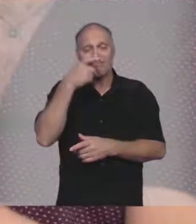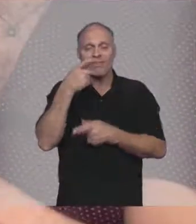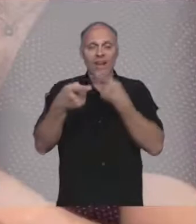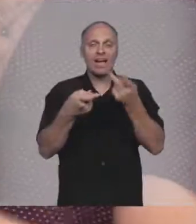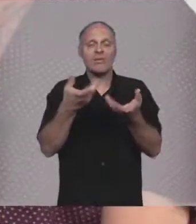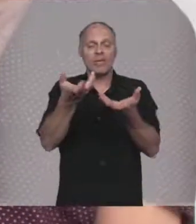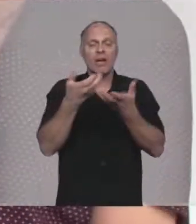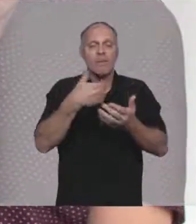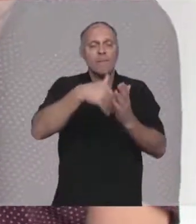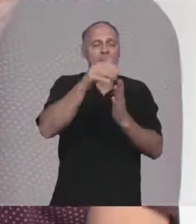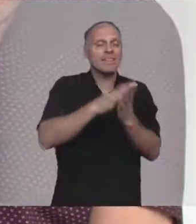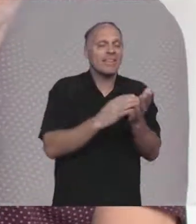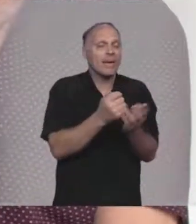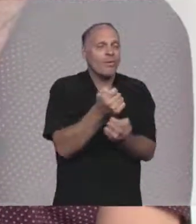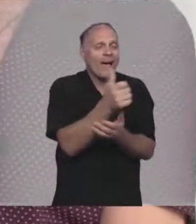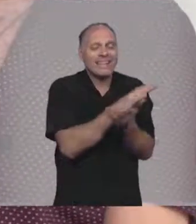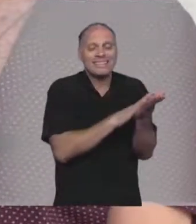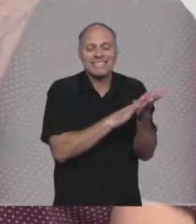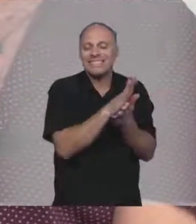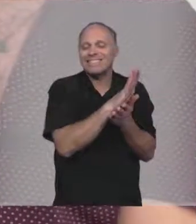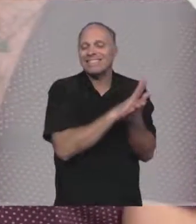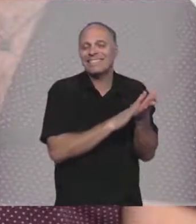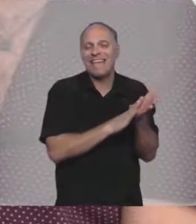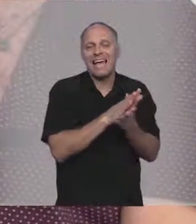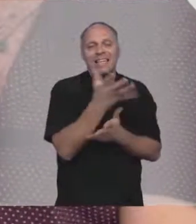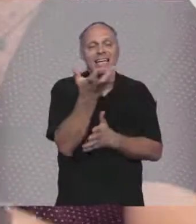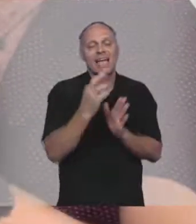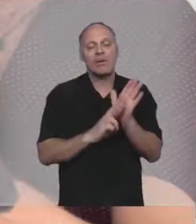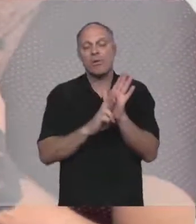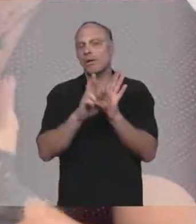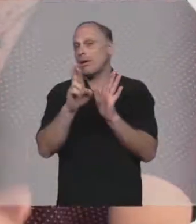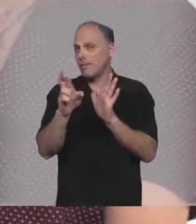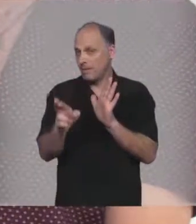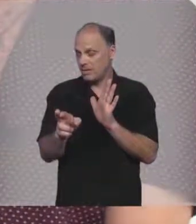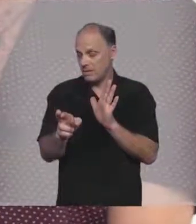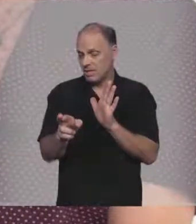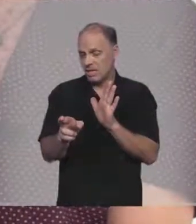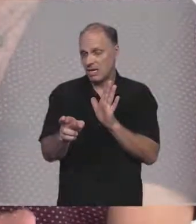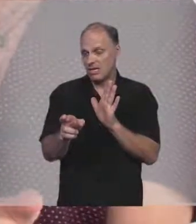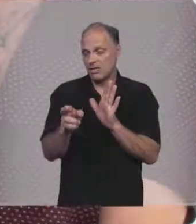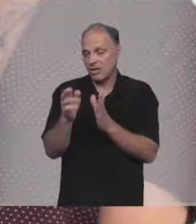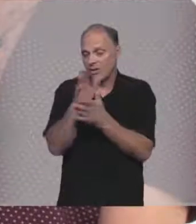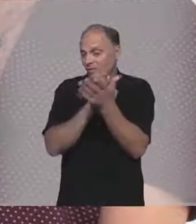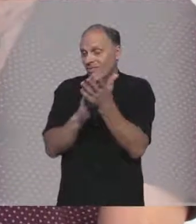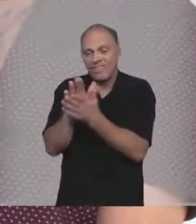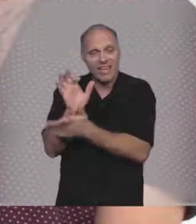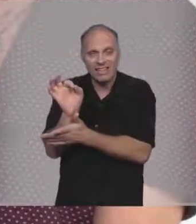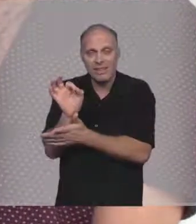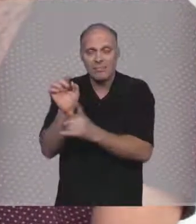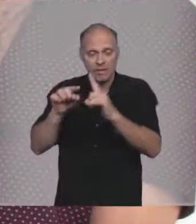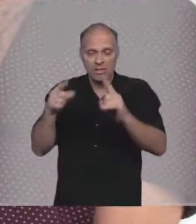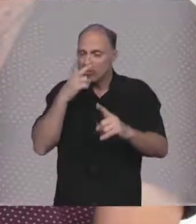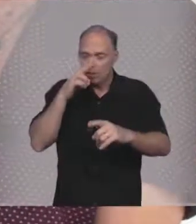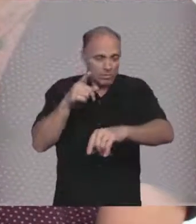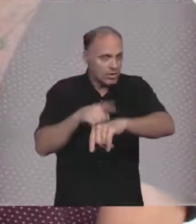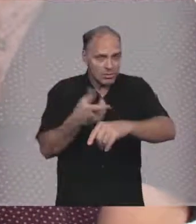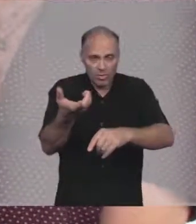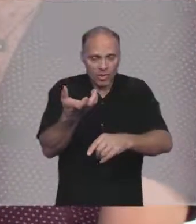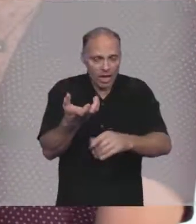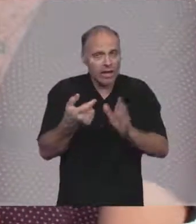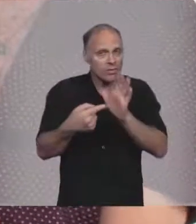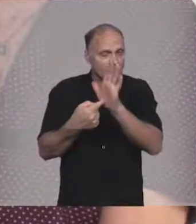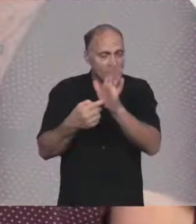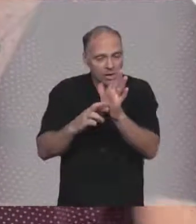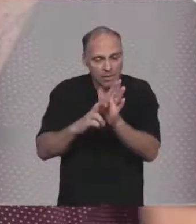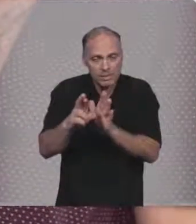quero pintar quase nada, né? Quero representar um quase nada, mas ao mesmo tempo que eu